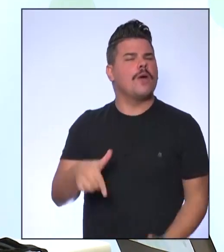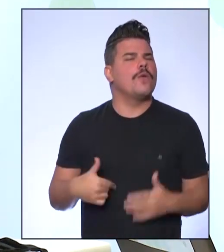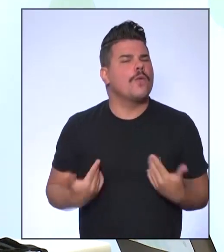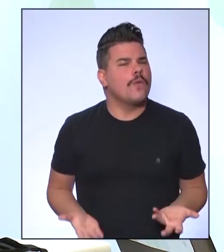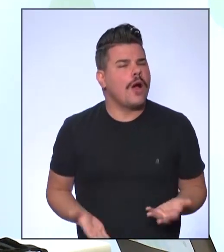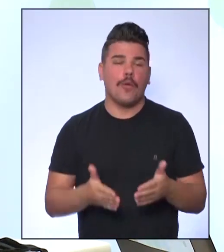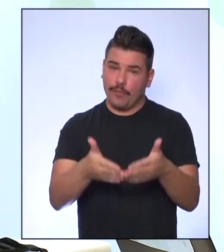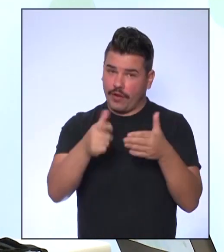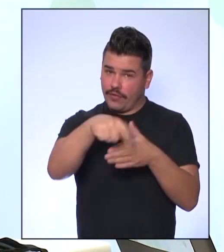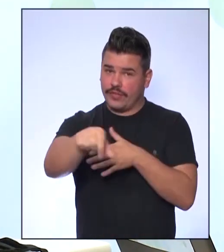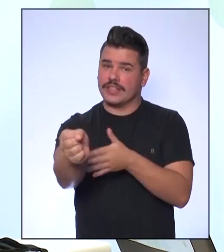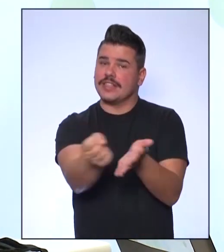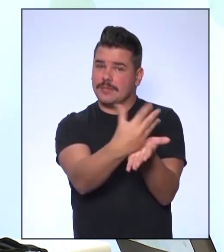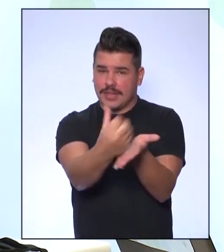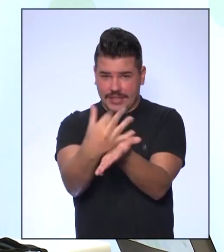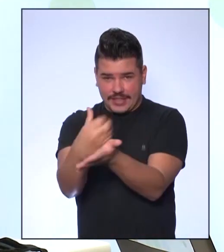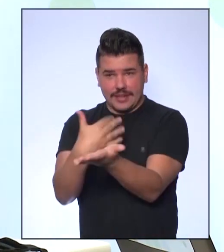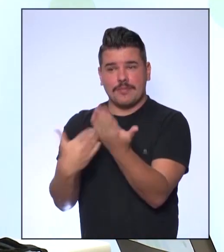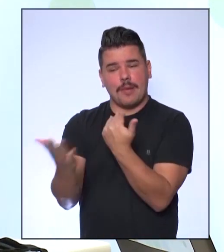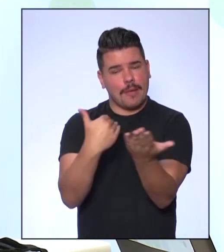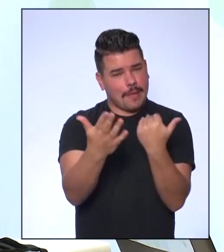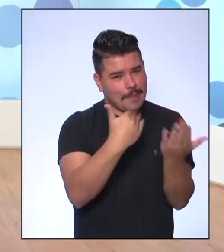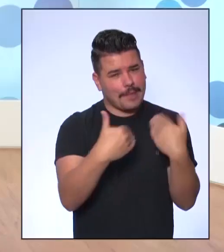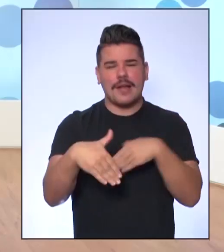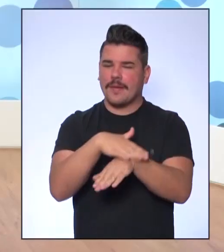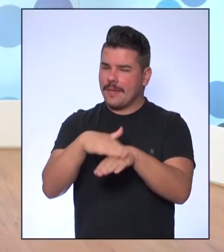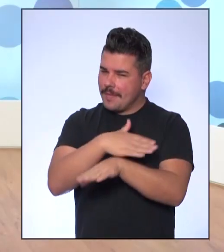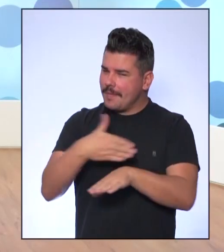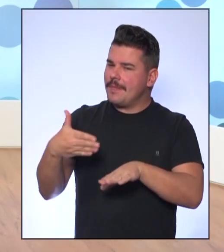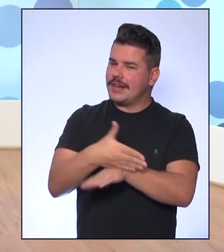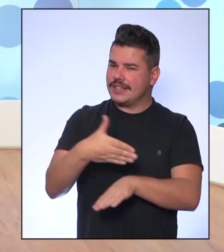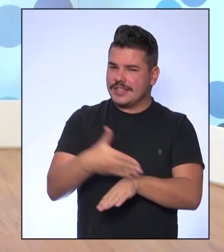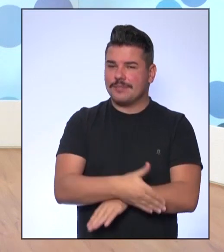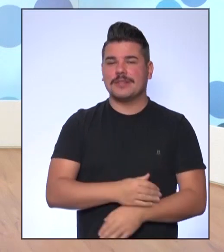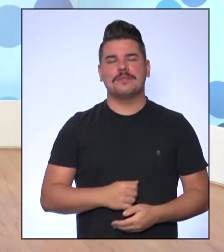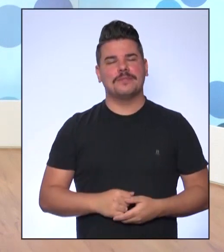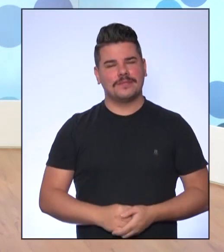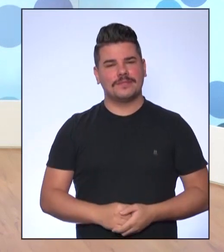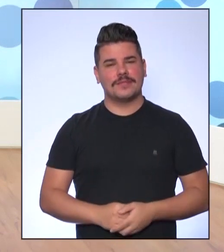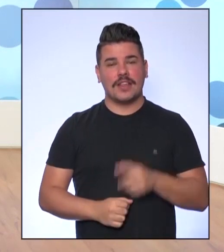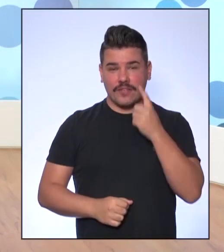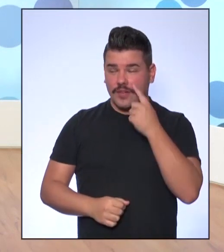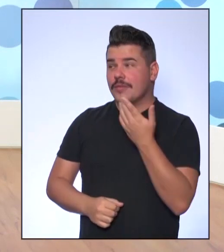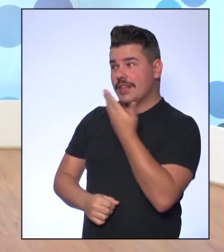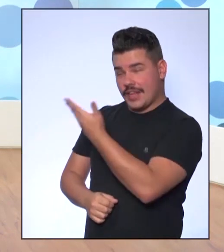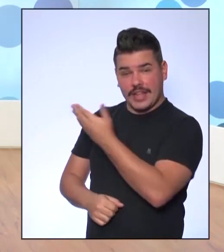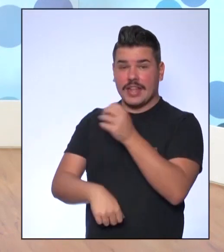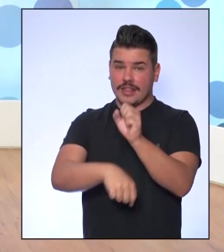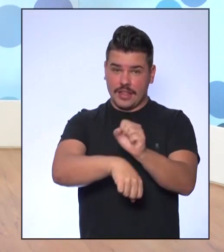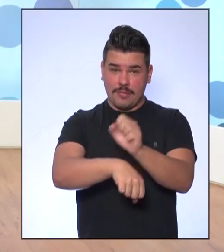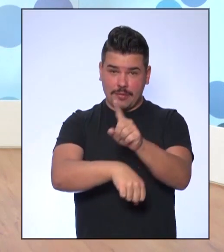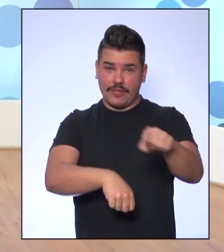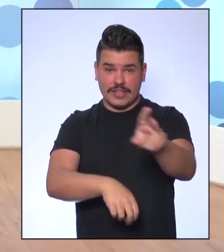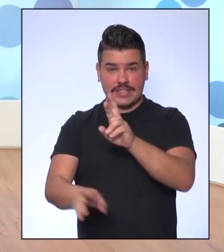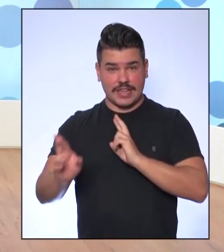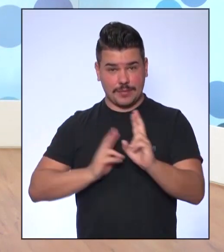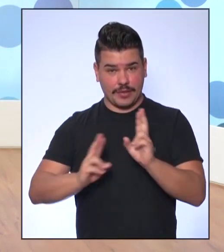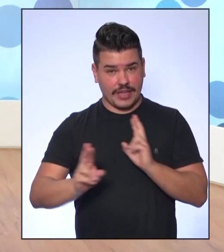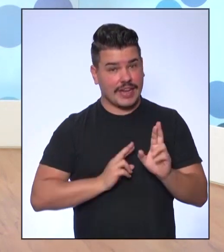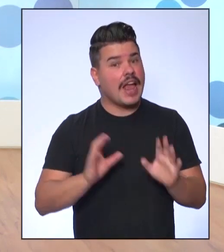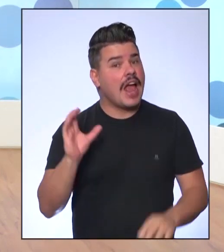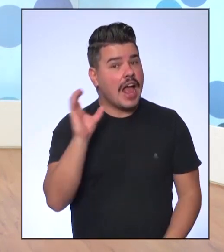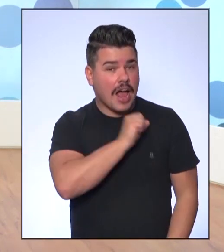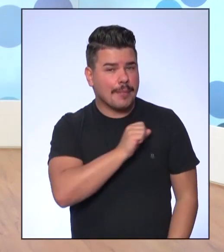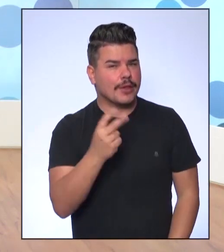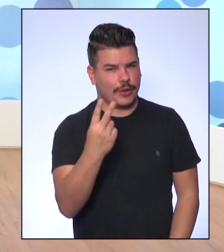favor, participem, interajam com a gente. Deixaremos na tela. Daremos algum tempo para eles? Vamos dar 2 minutinhos para